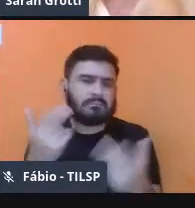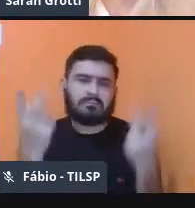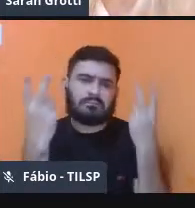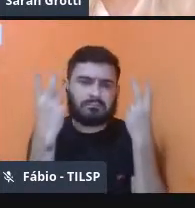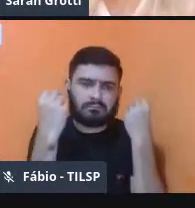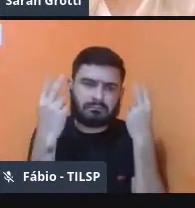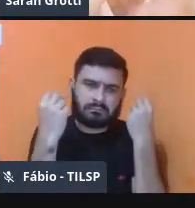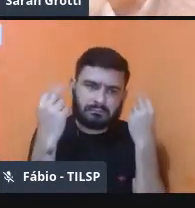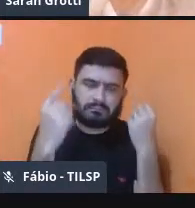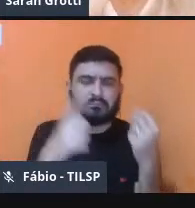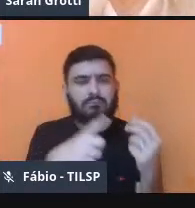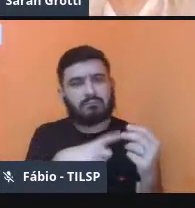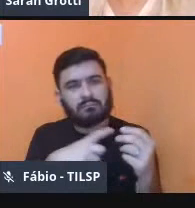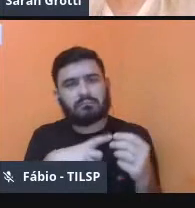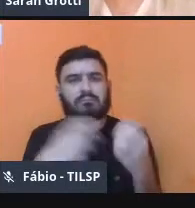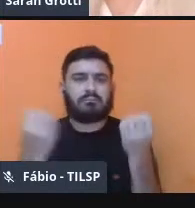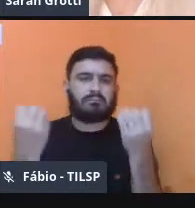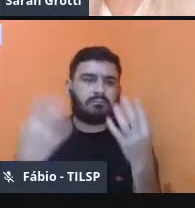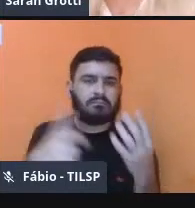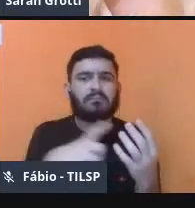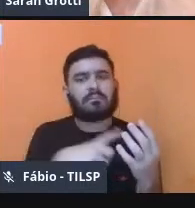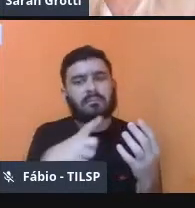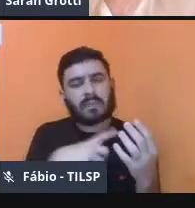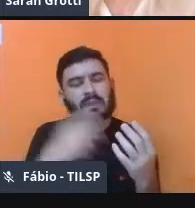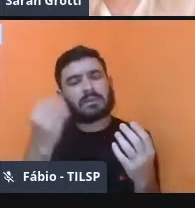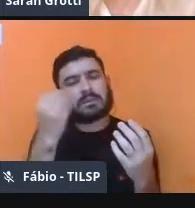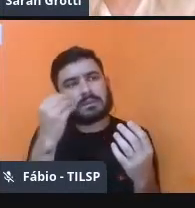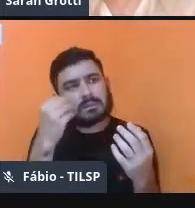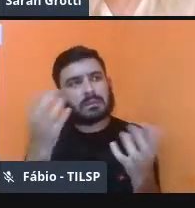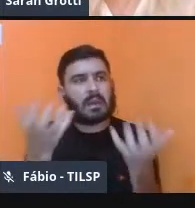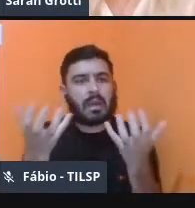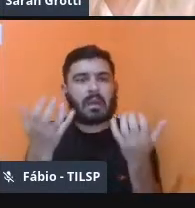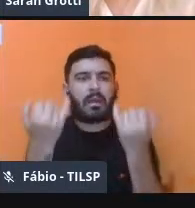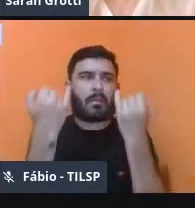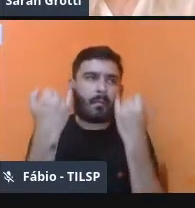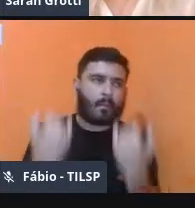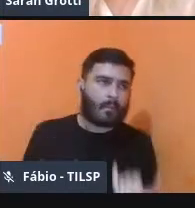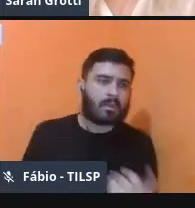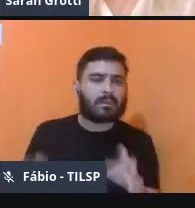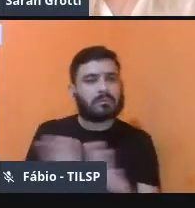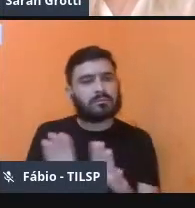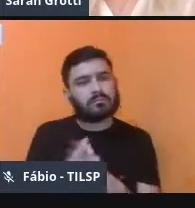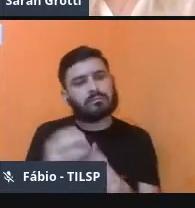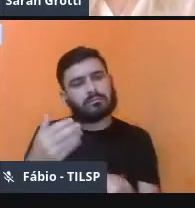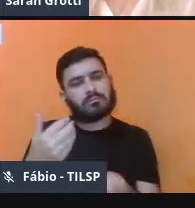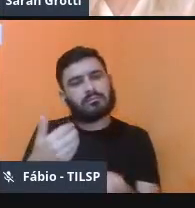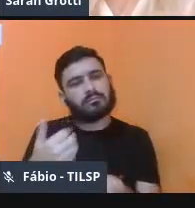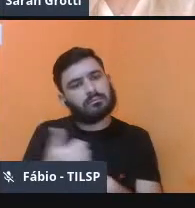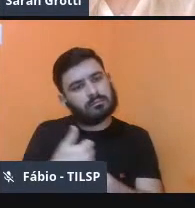normal, que é ali que está com o intuito do emagrecimento, da qualidade de vida.